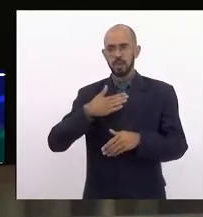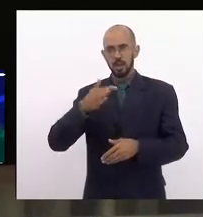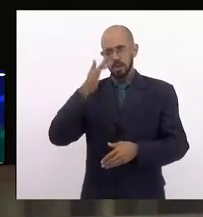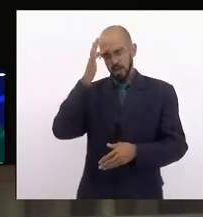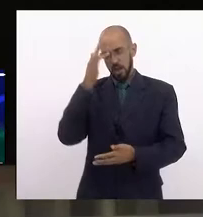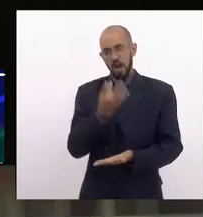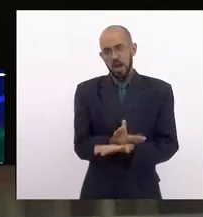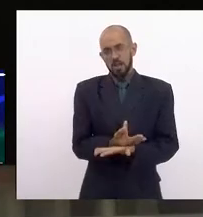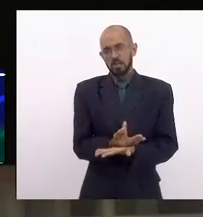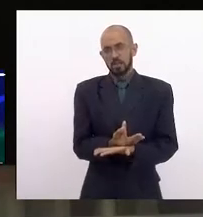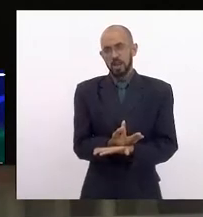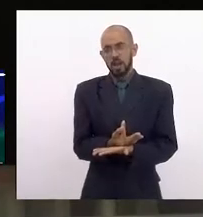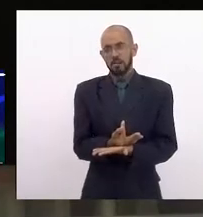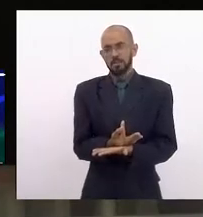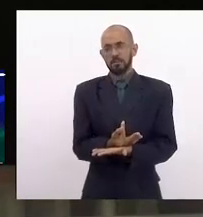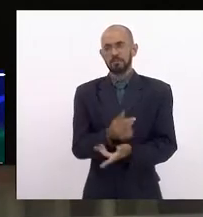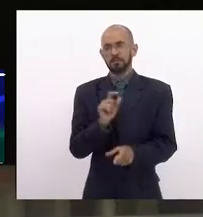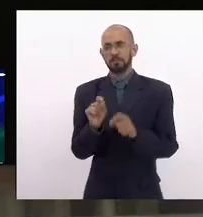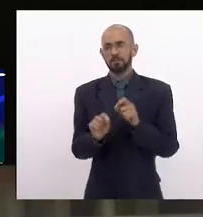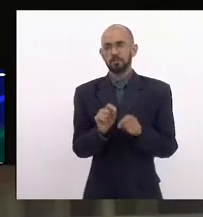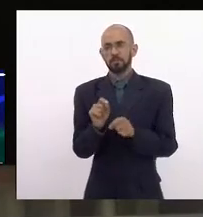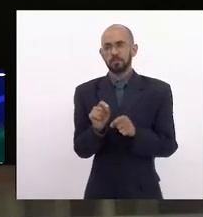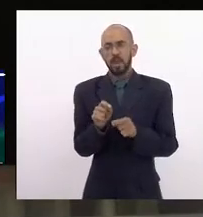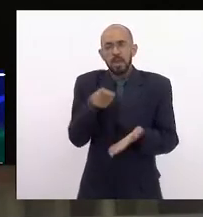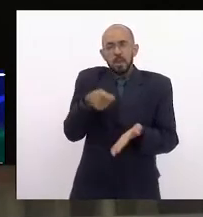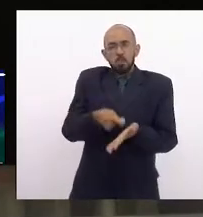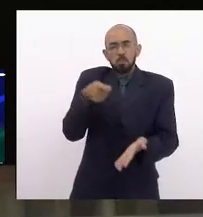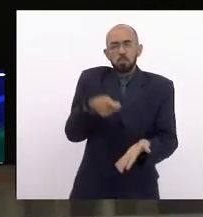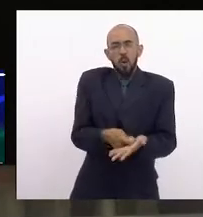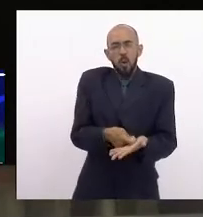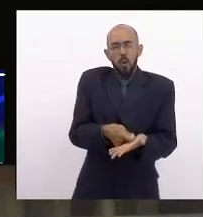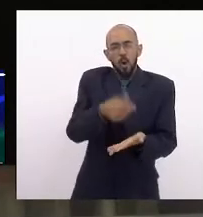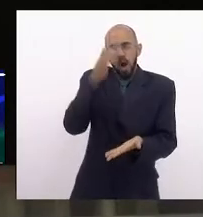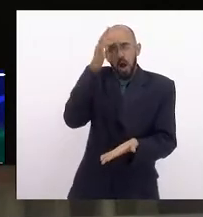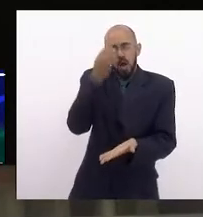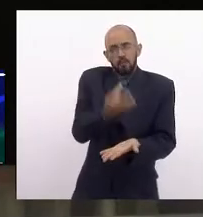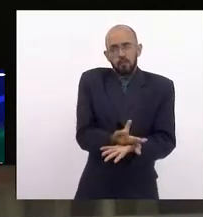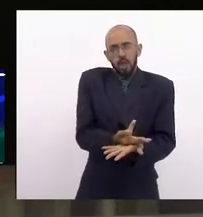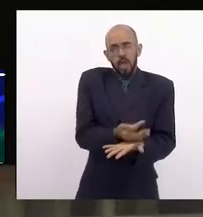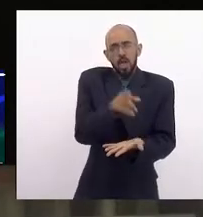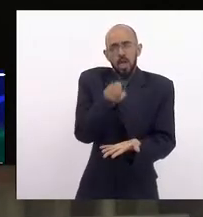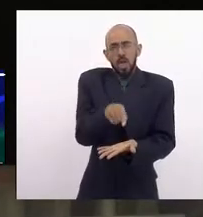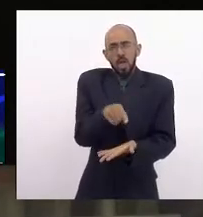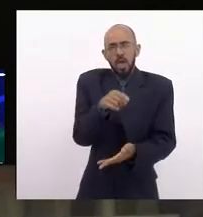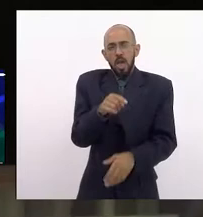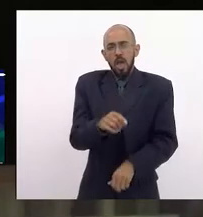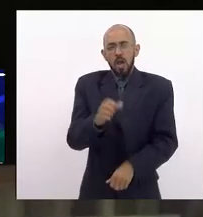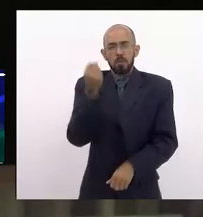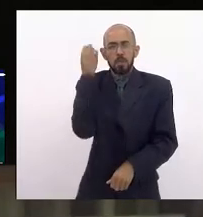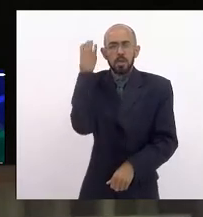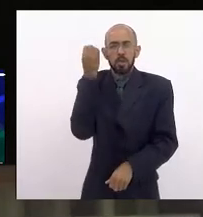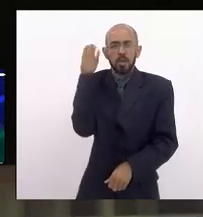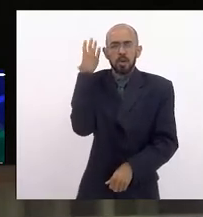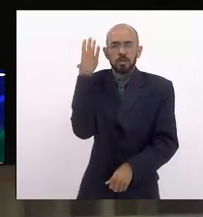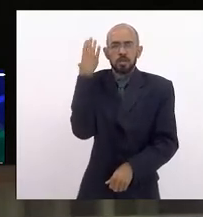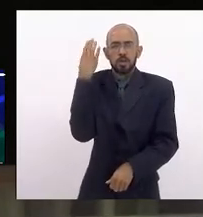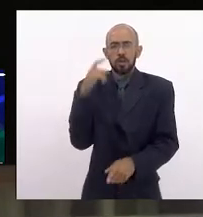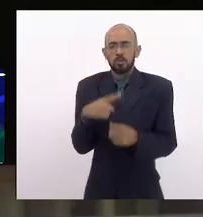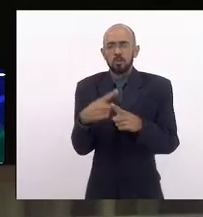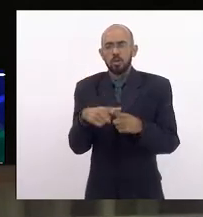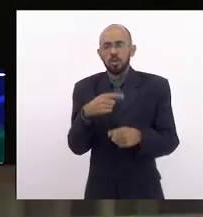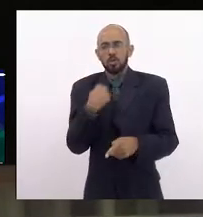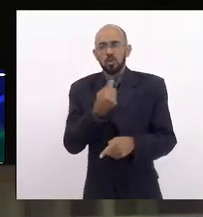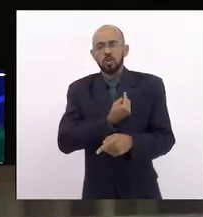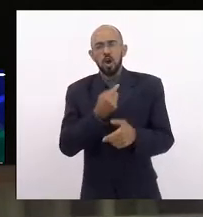aqui em por crença é uma ignorância é porque o que a gente faz pela fé